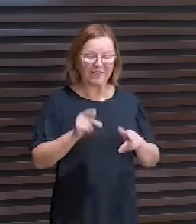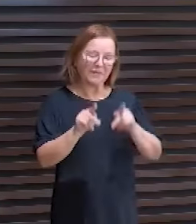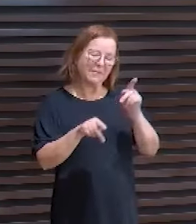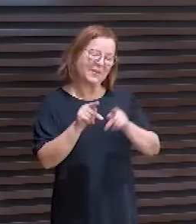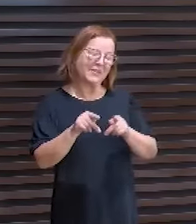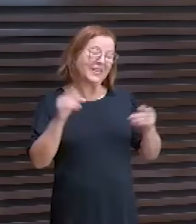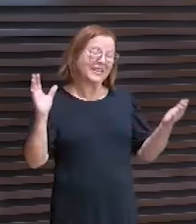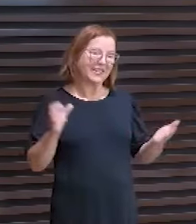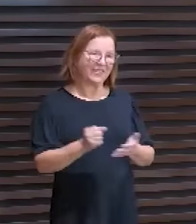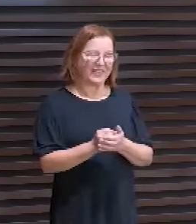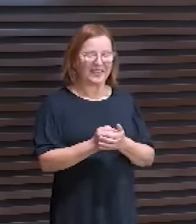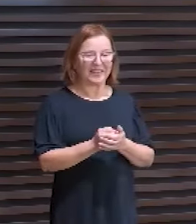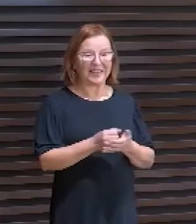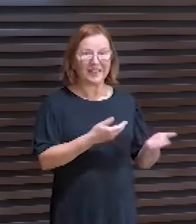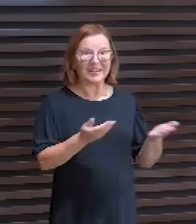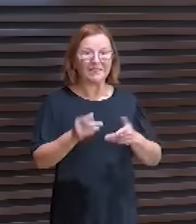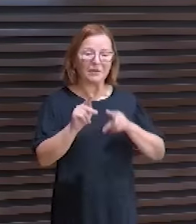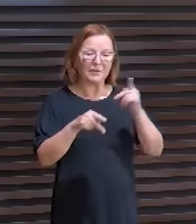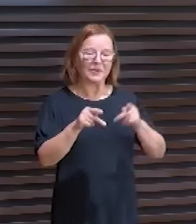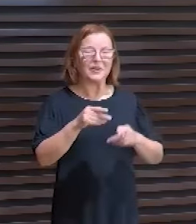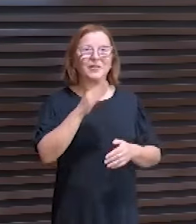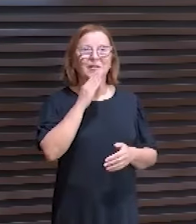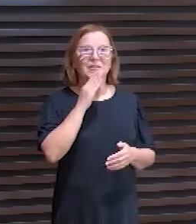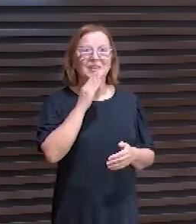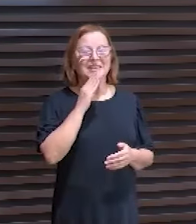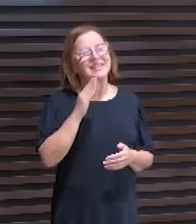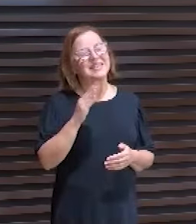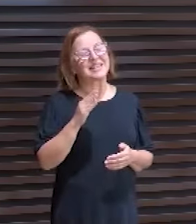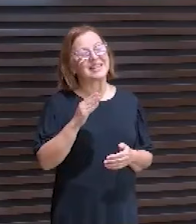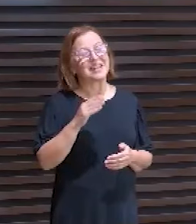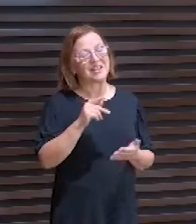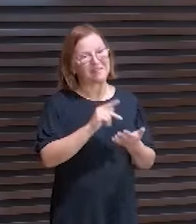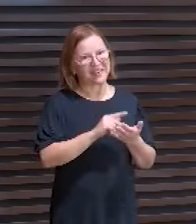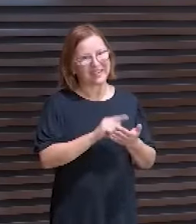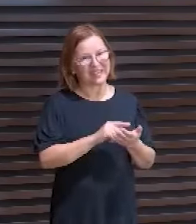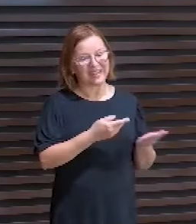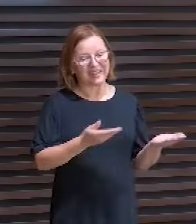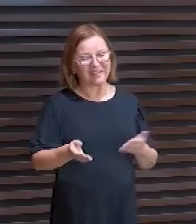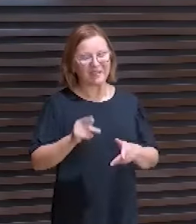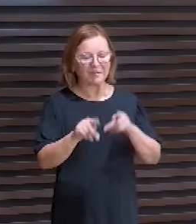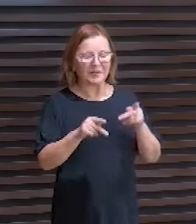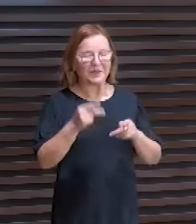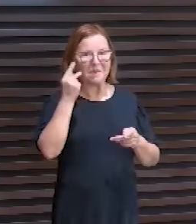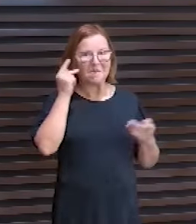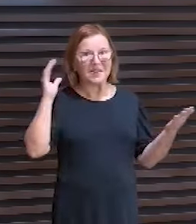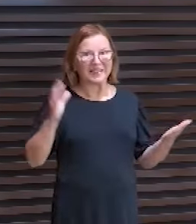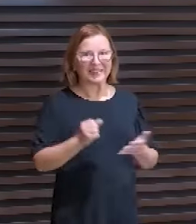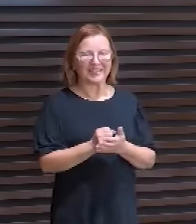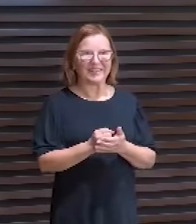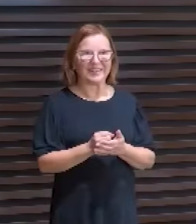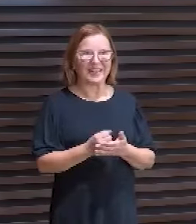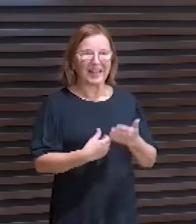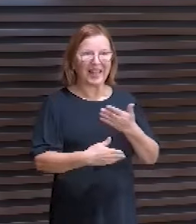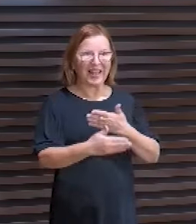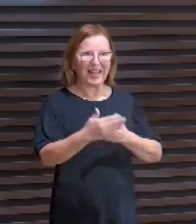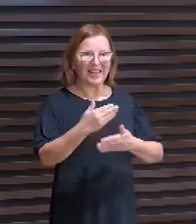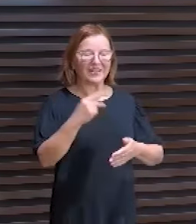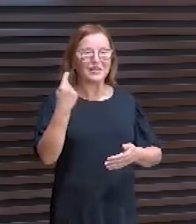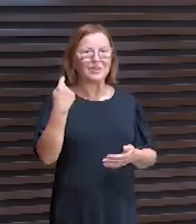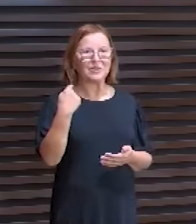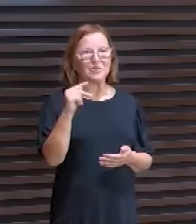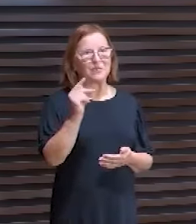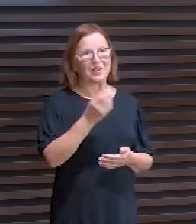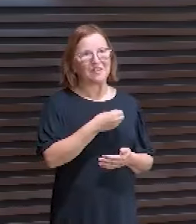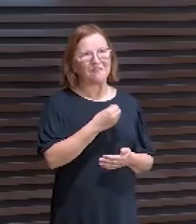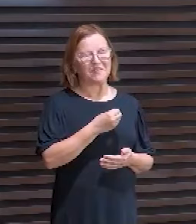pessoas ao conhecimento da Verdade para levar pessoas a serem salvas pela tua vida através da